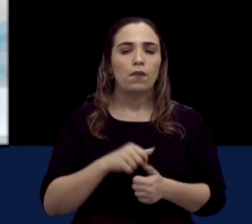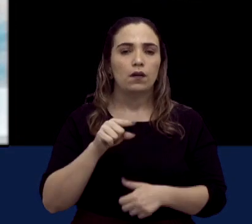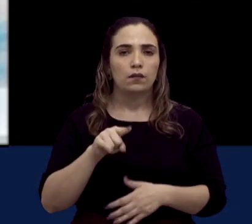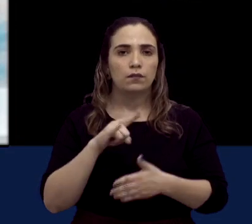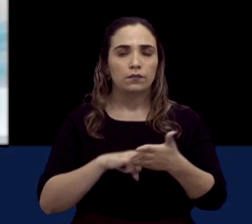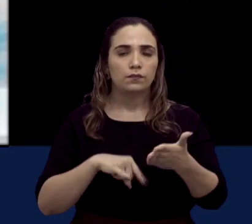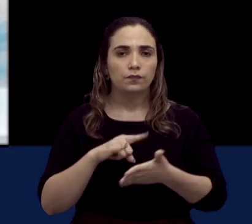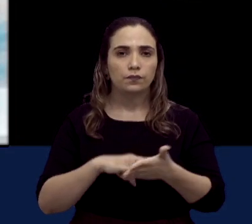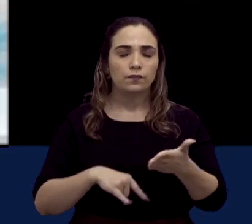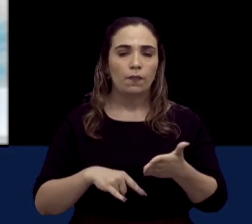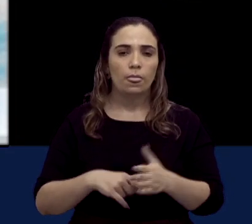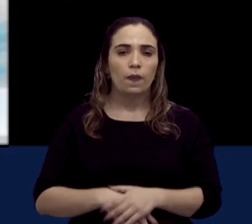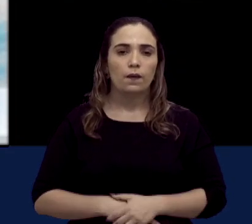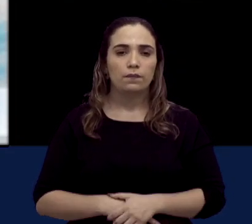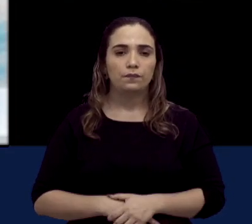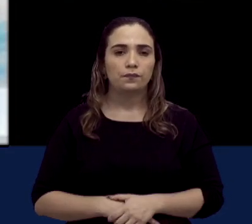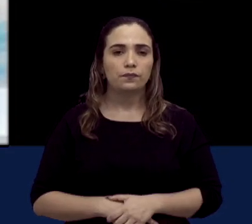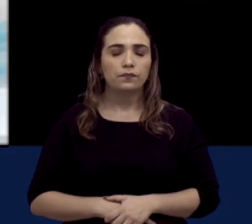contrato.